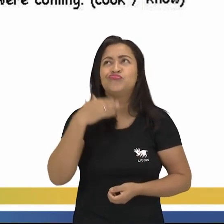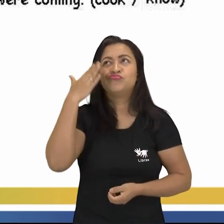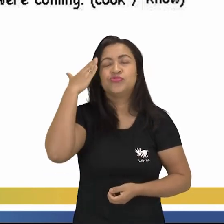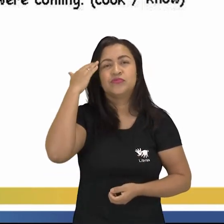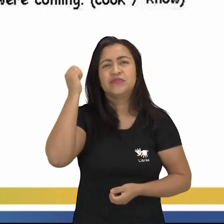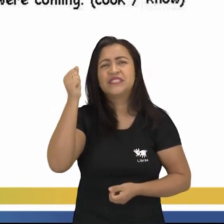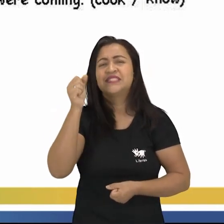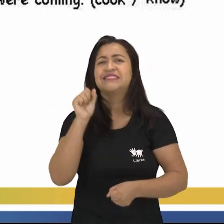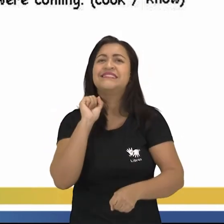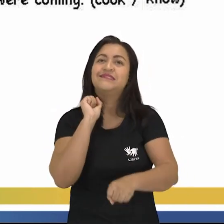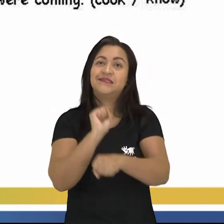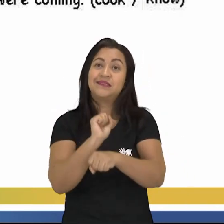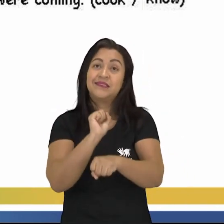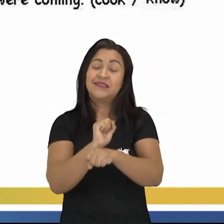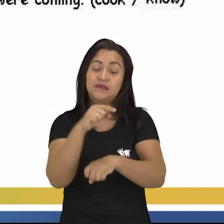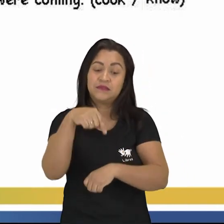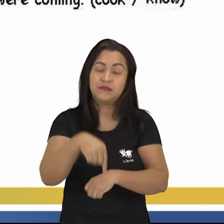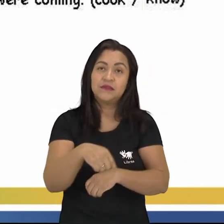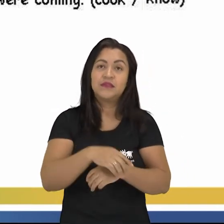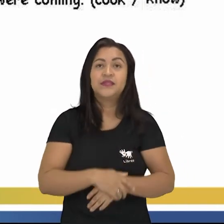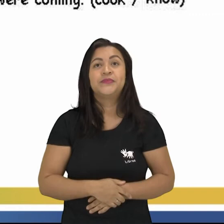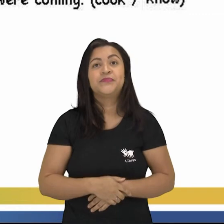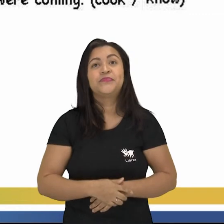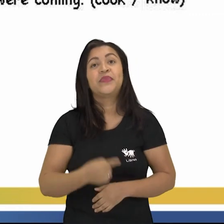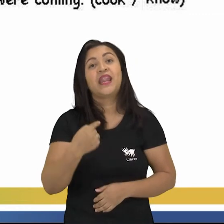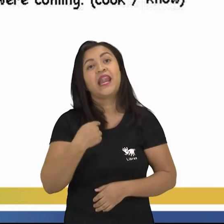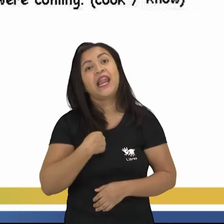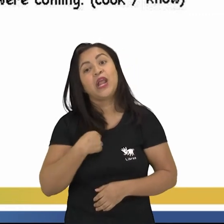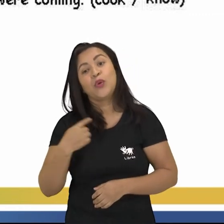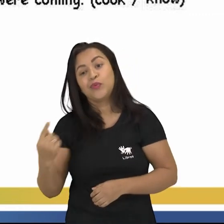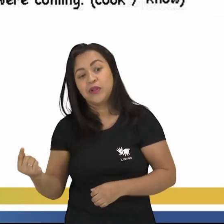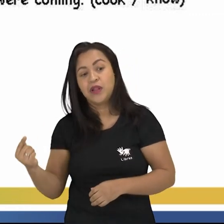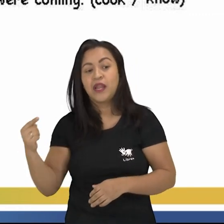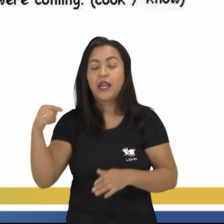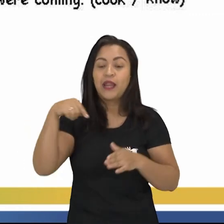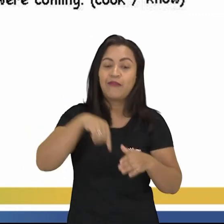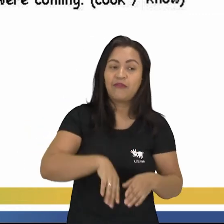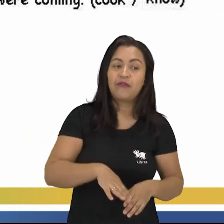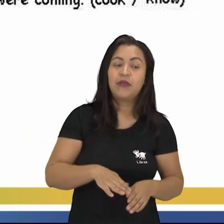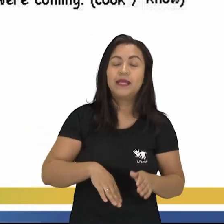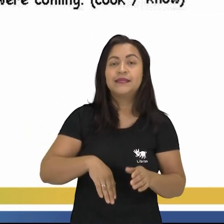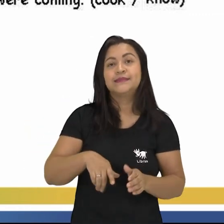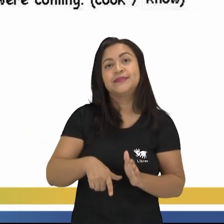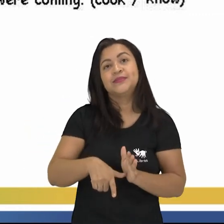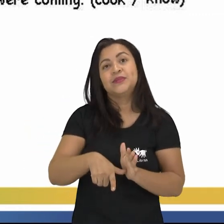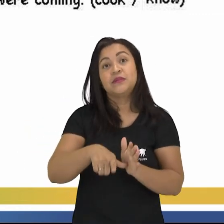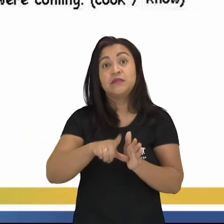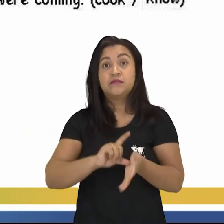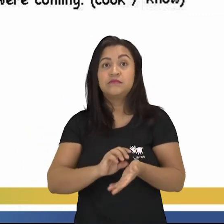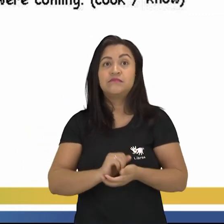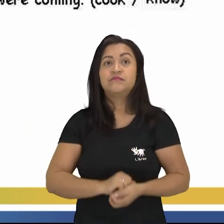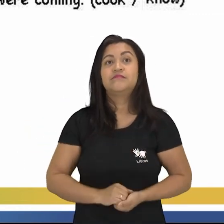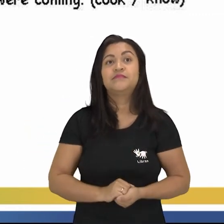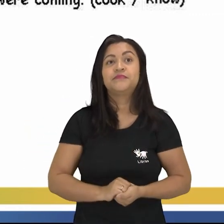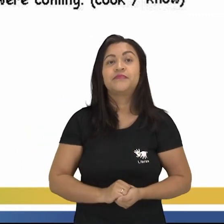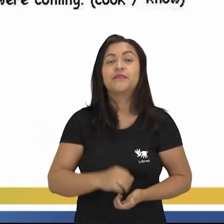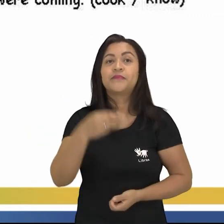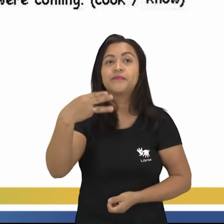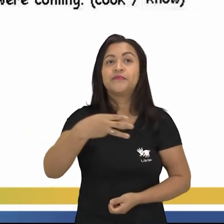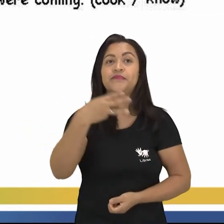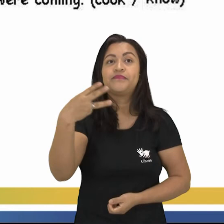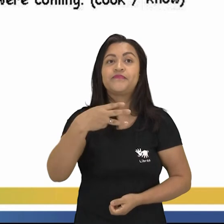estava esperando aqui, eu teria chegado, eu teria vindo mais cedo. A